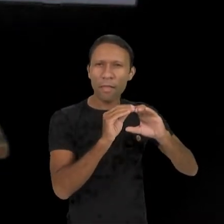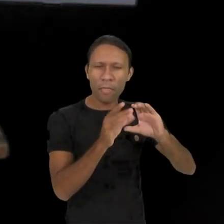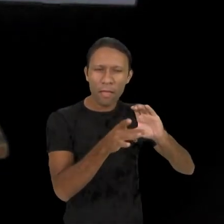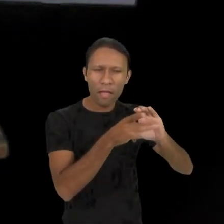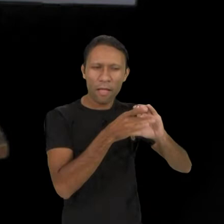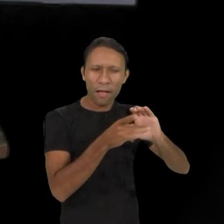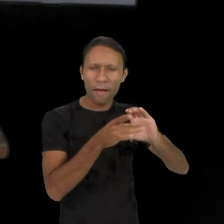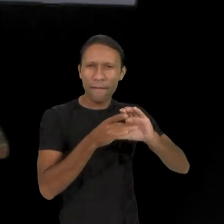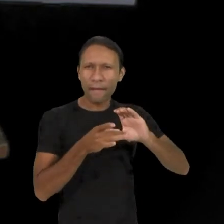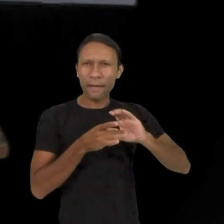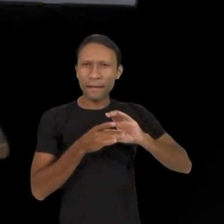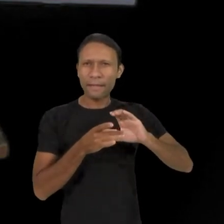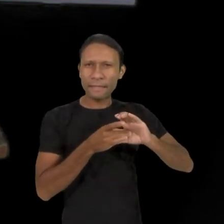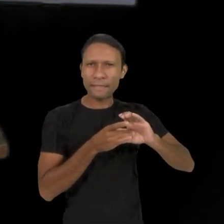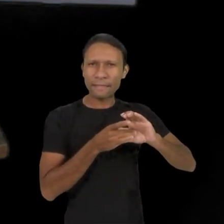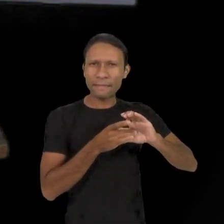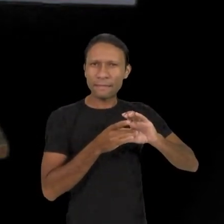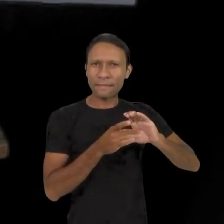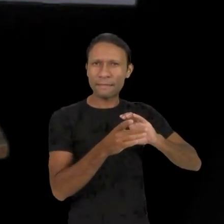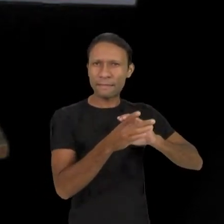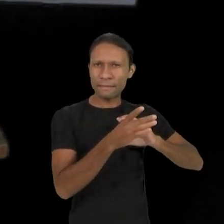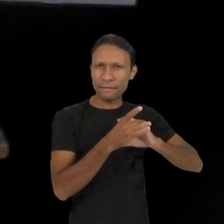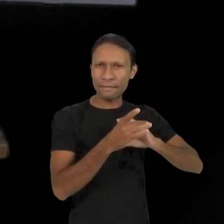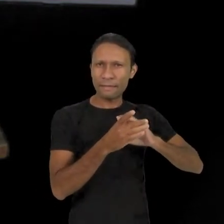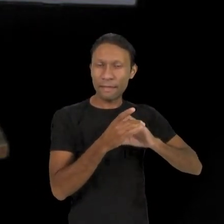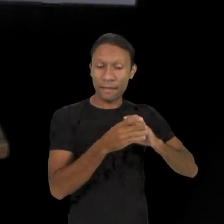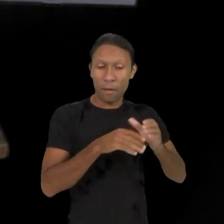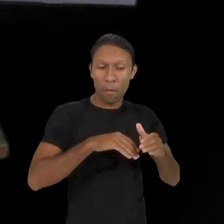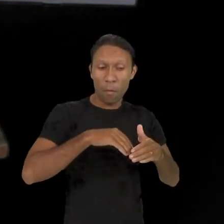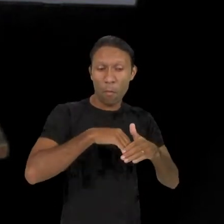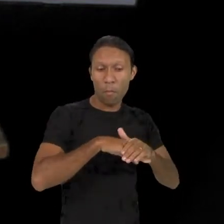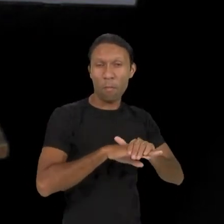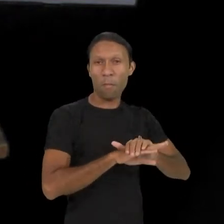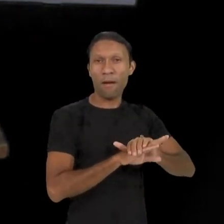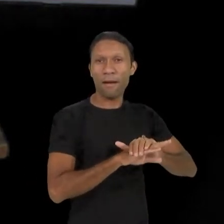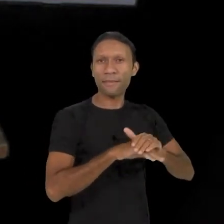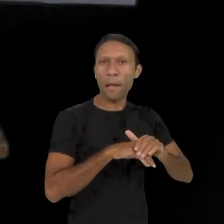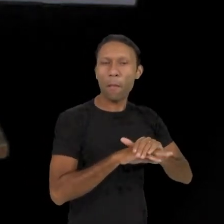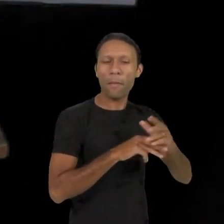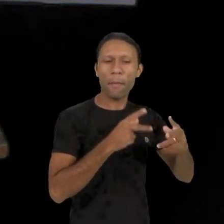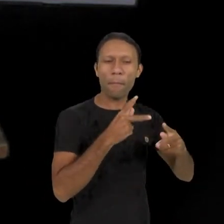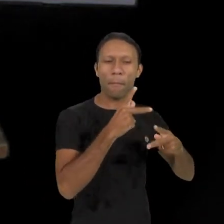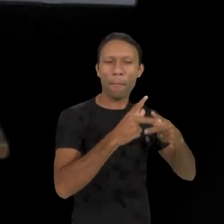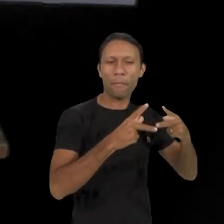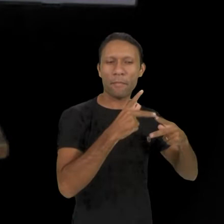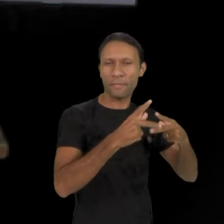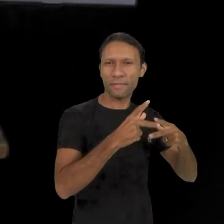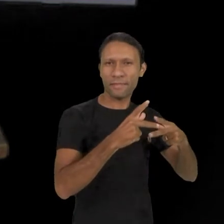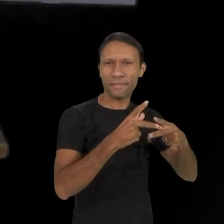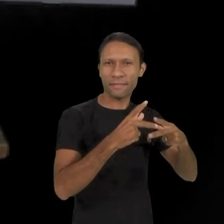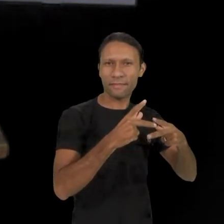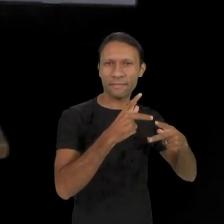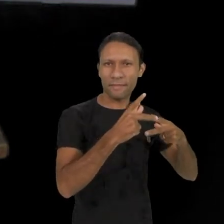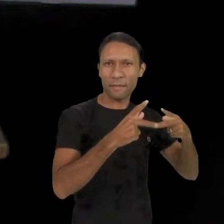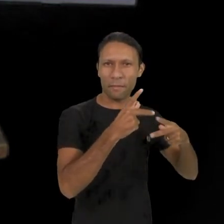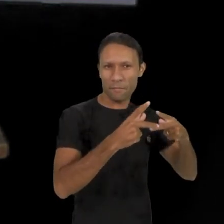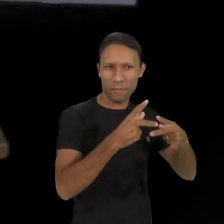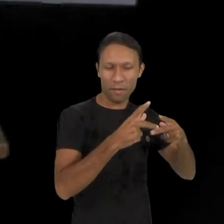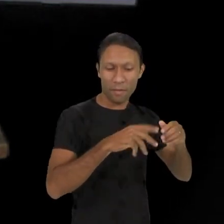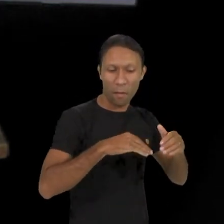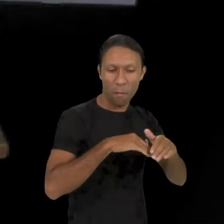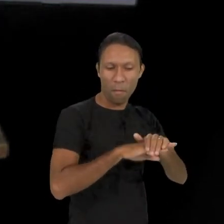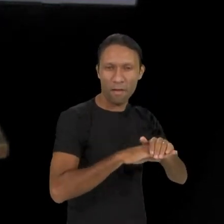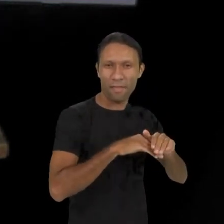funcionando nesse processo de síntese e armazenamento de proteínas, tá? Já o